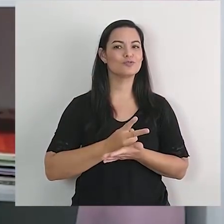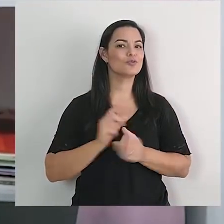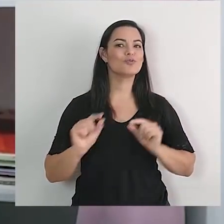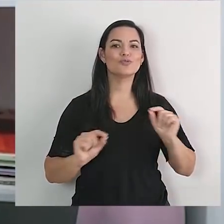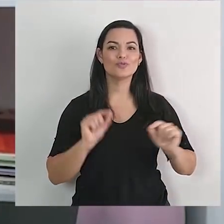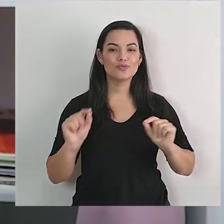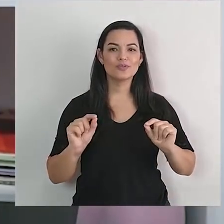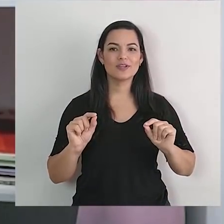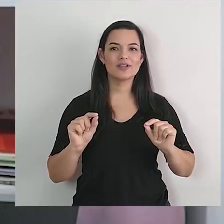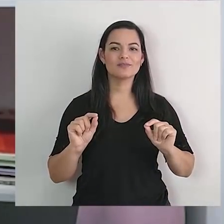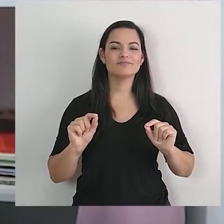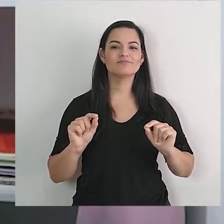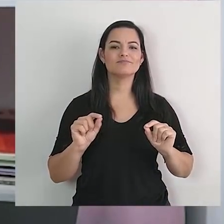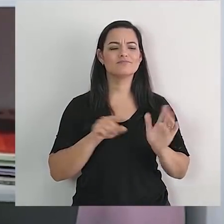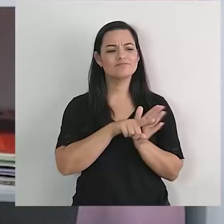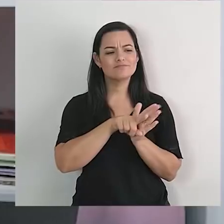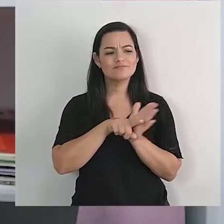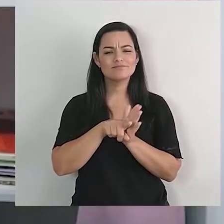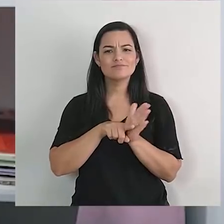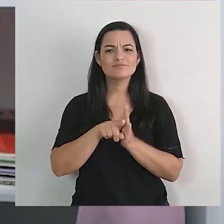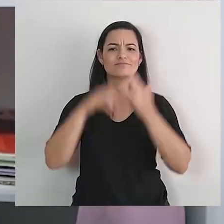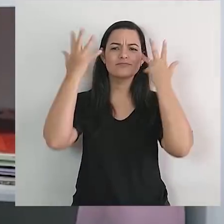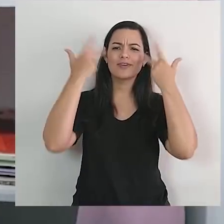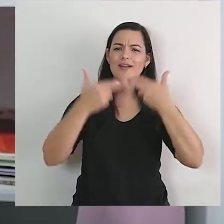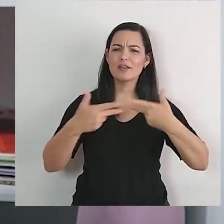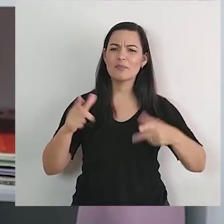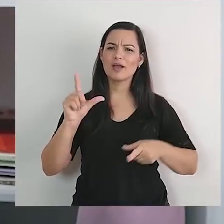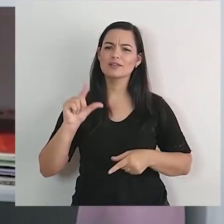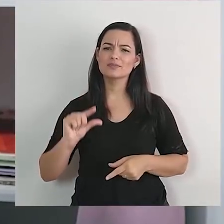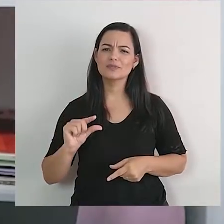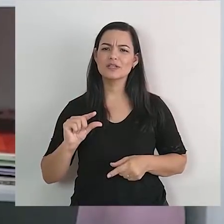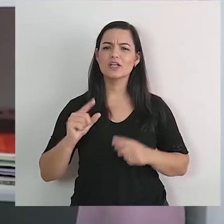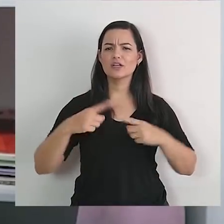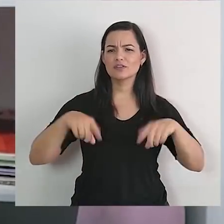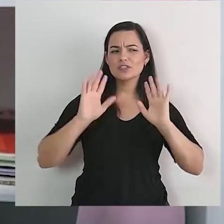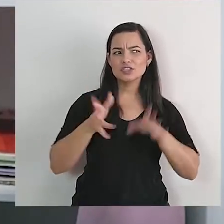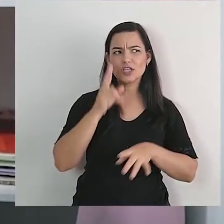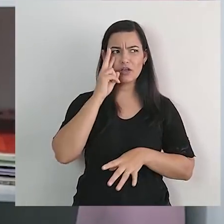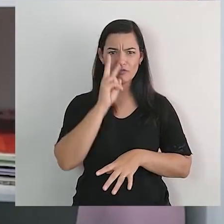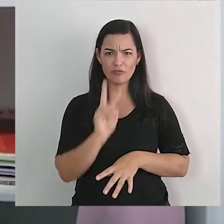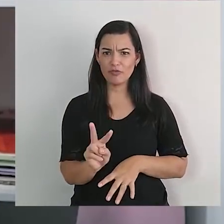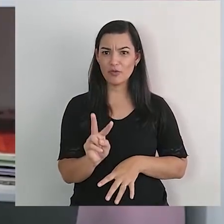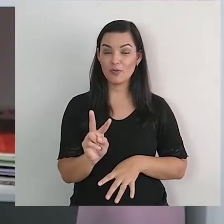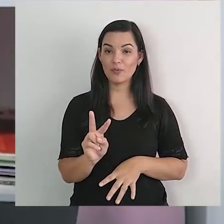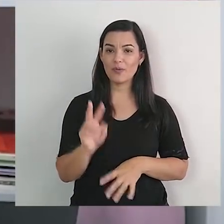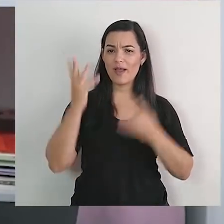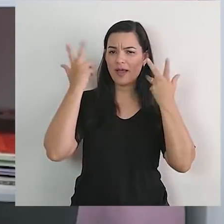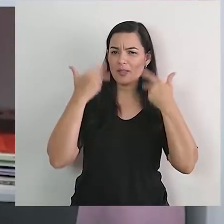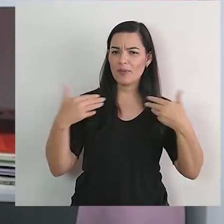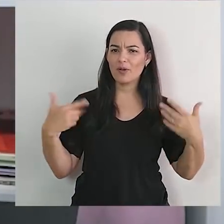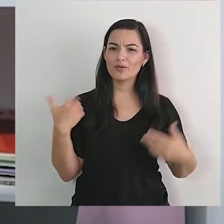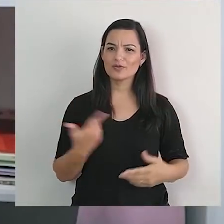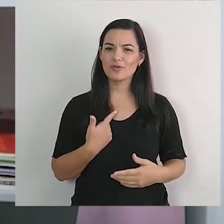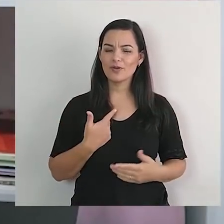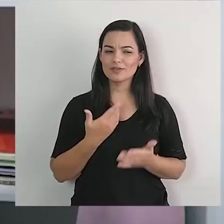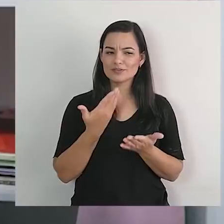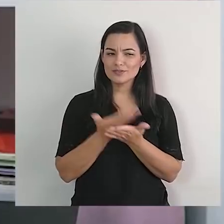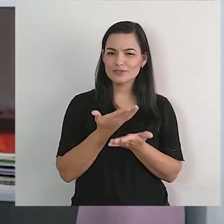estudos sobre os insetos. Será que você já viu no lugar onde moram nos arredores o inseto que iremos